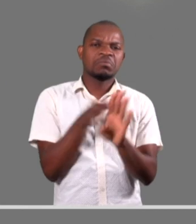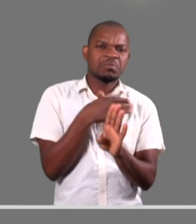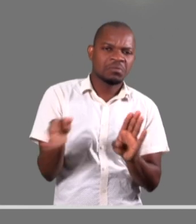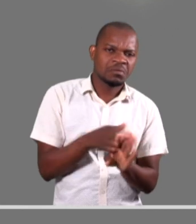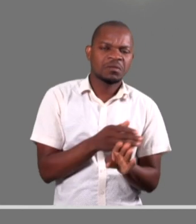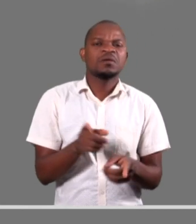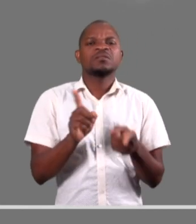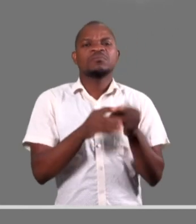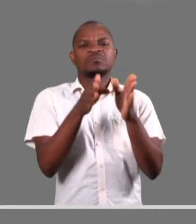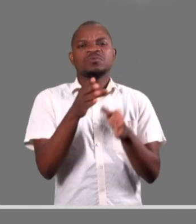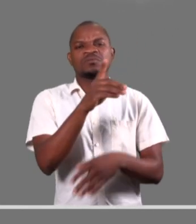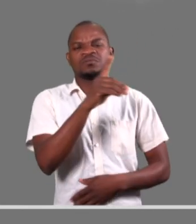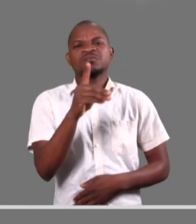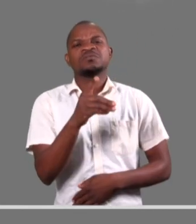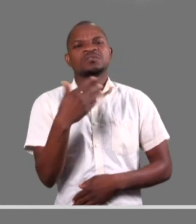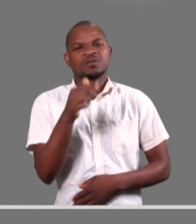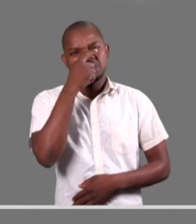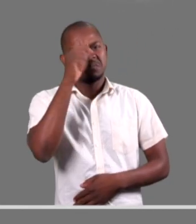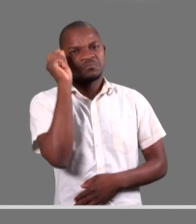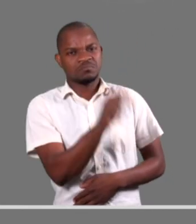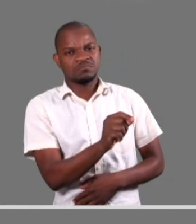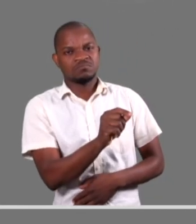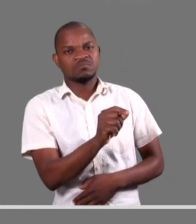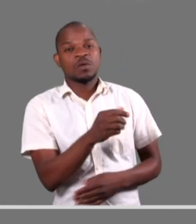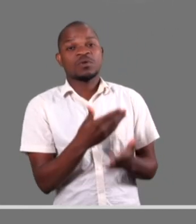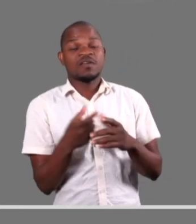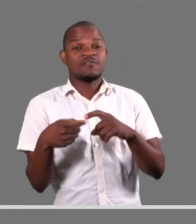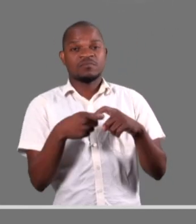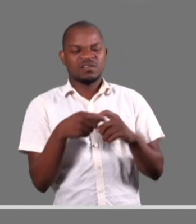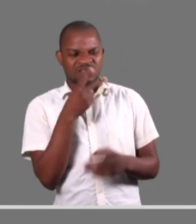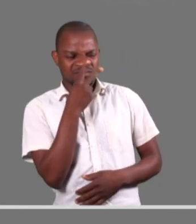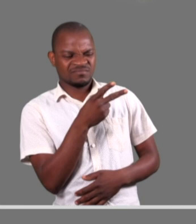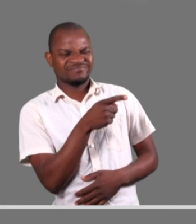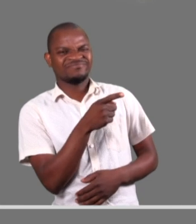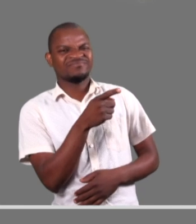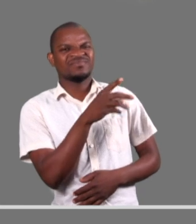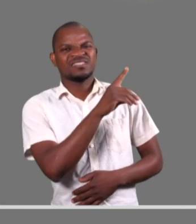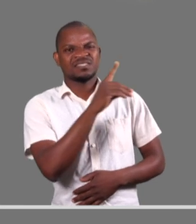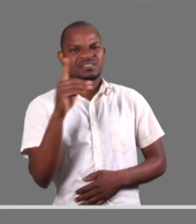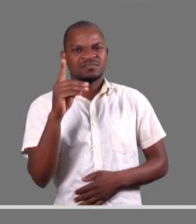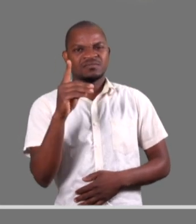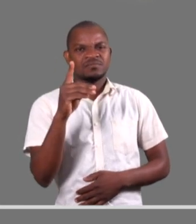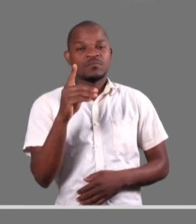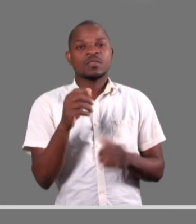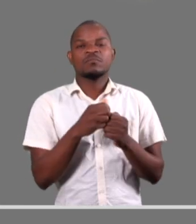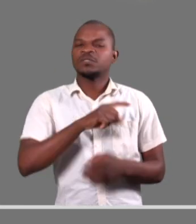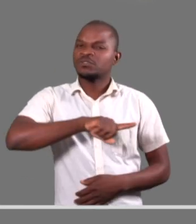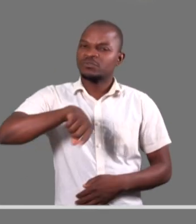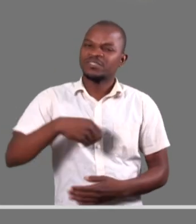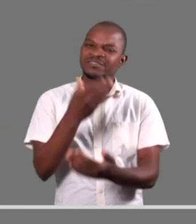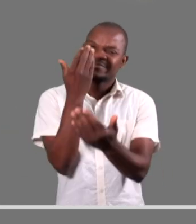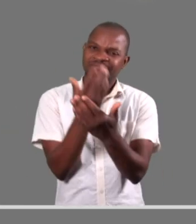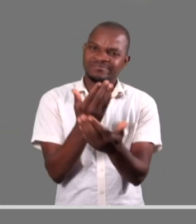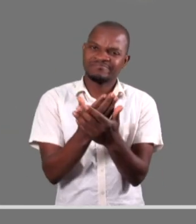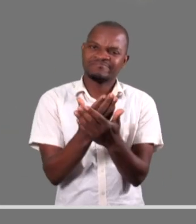abandono às pessoas com deficiência pelas famílias, porque a pessoa tem algum tipo de deficiência. O que nós